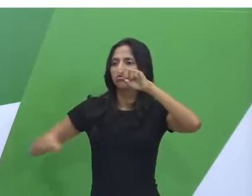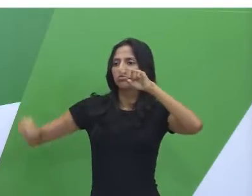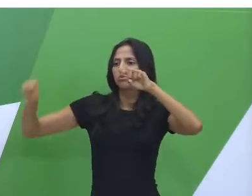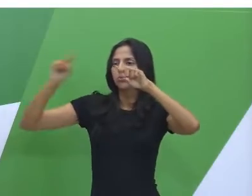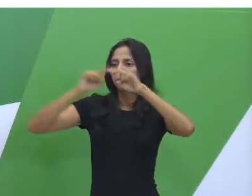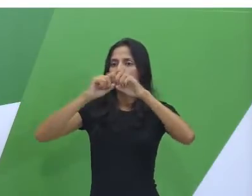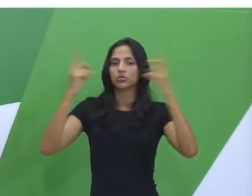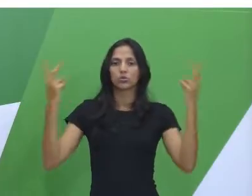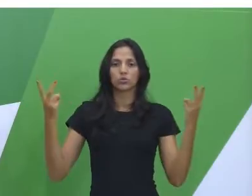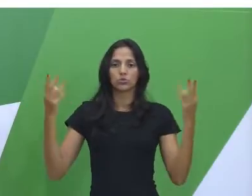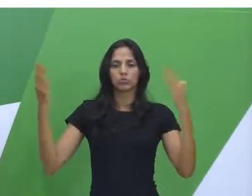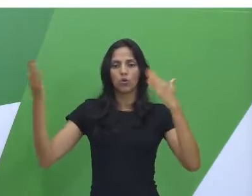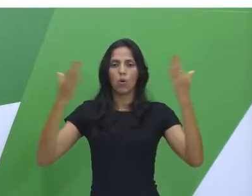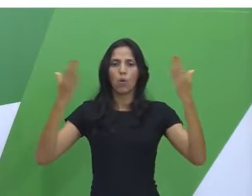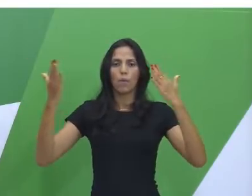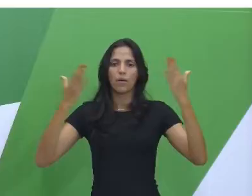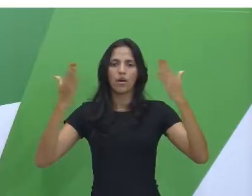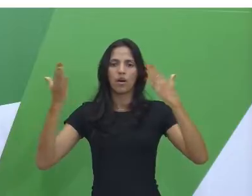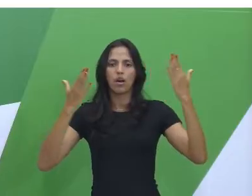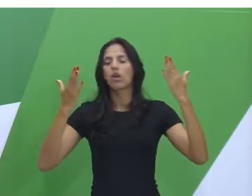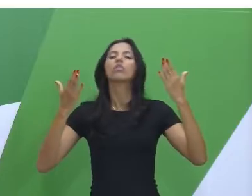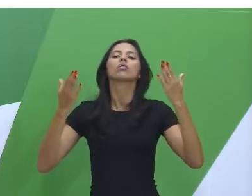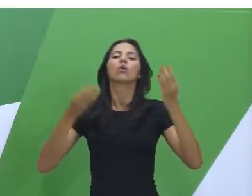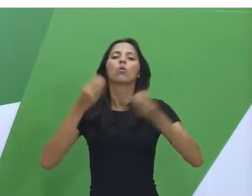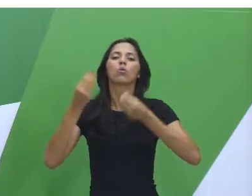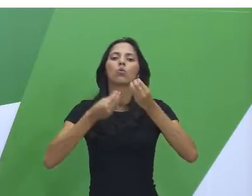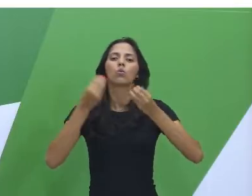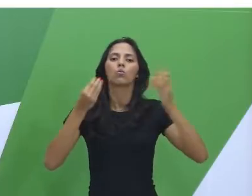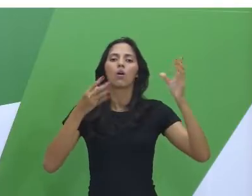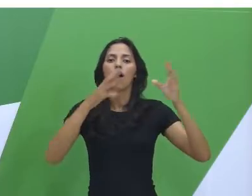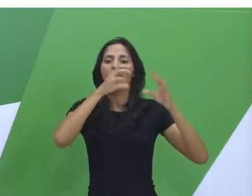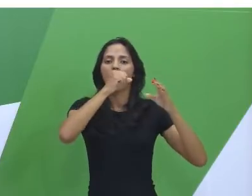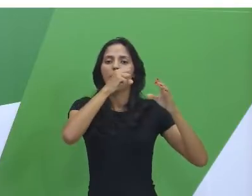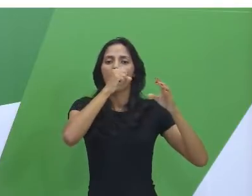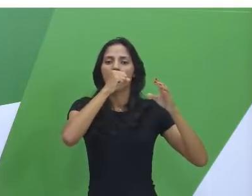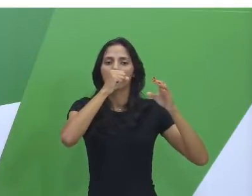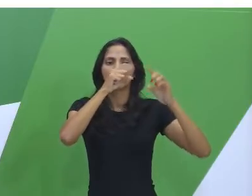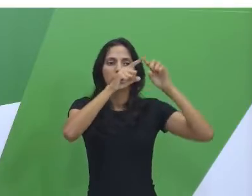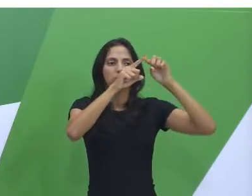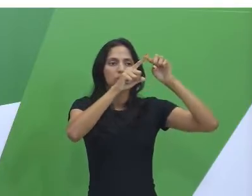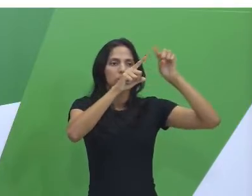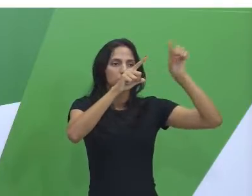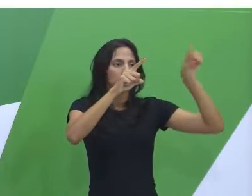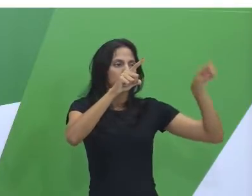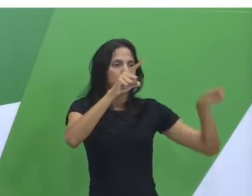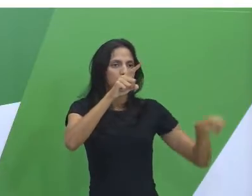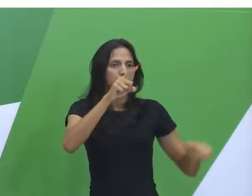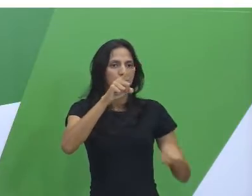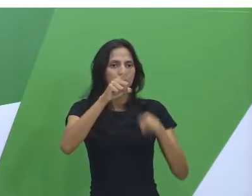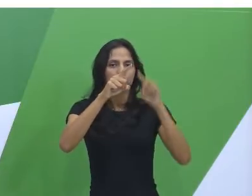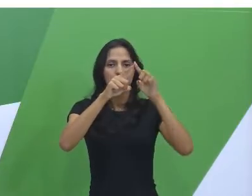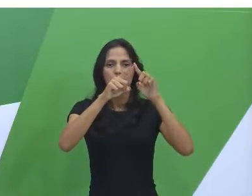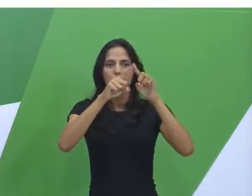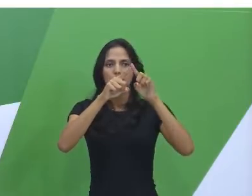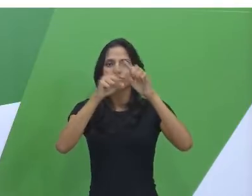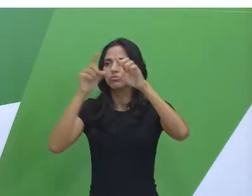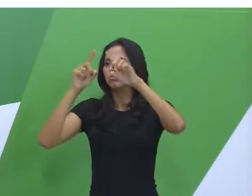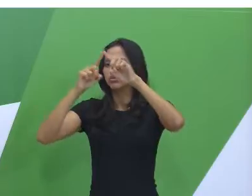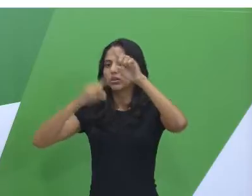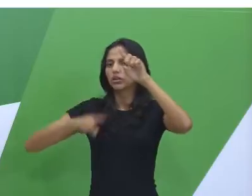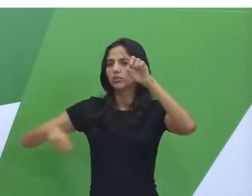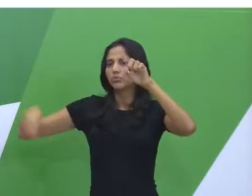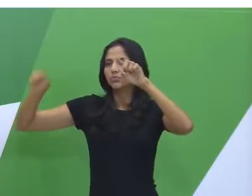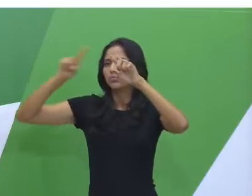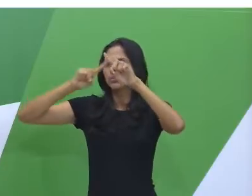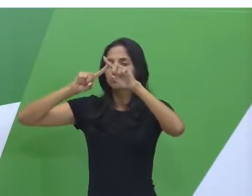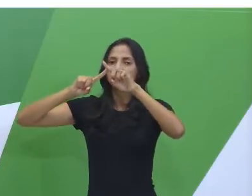os pontos A e B coincidem, temos o arco de uma volta, ou o que nós chamamos de arco nulo. Por quê? Porque eu fiz o completo. Eu